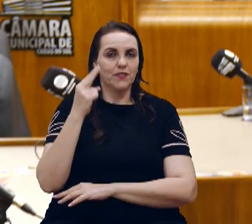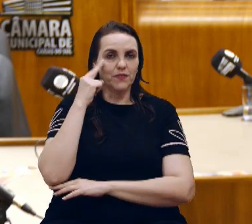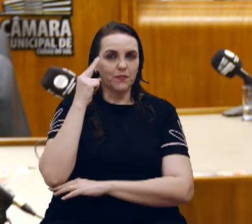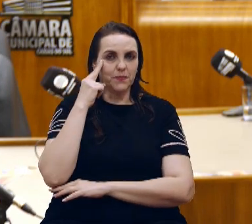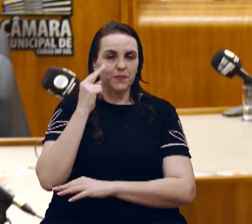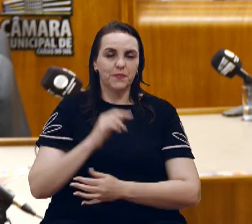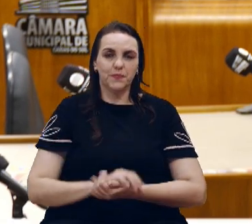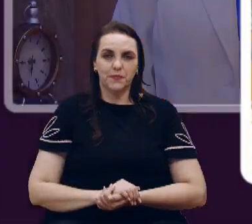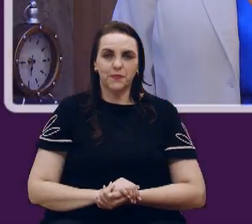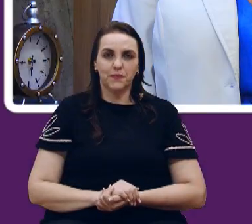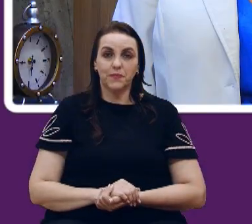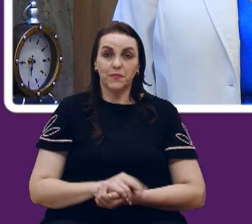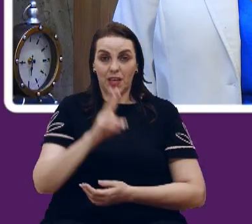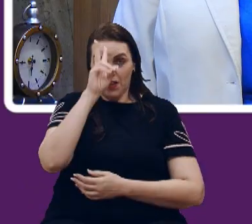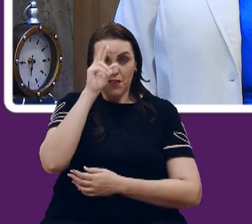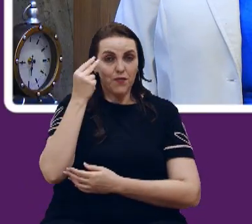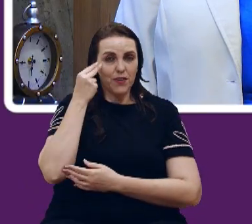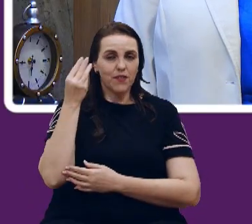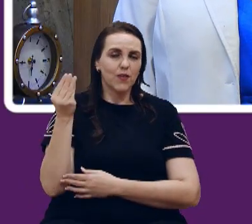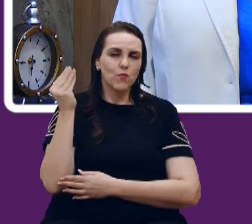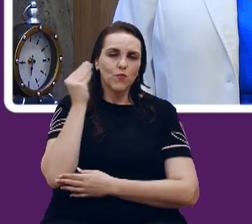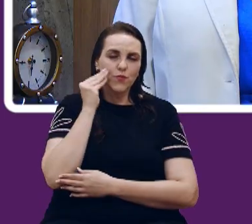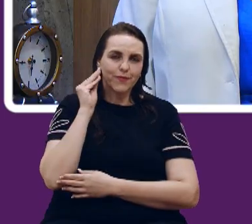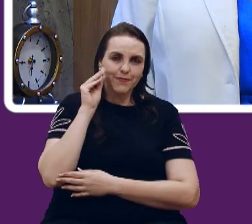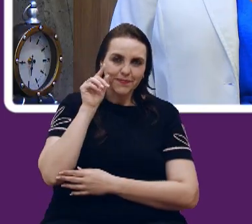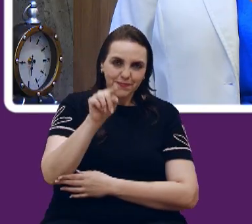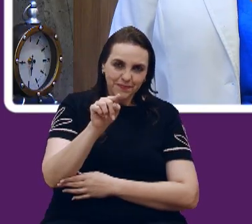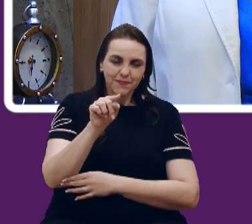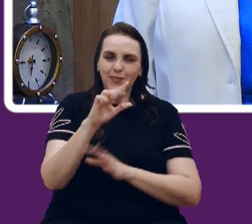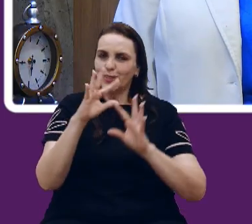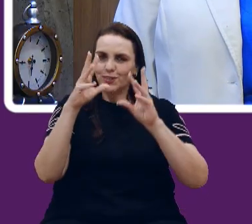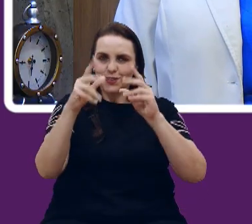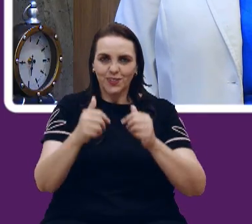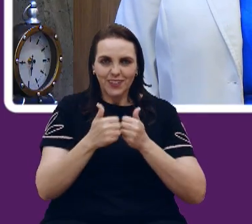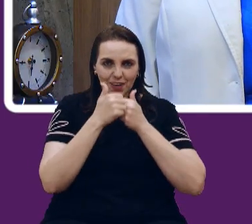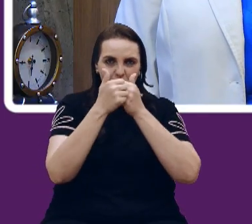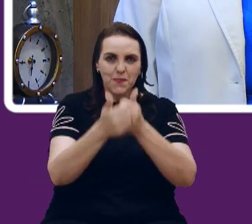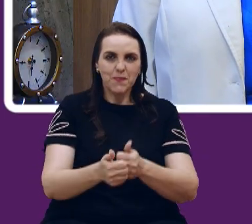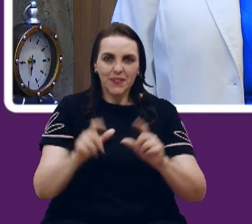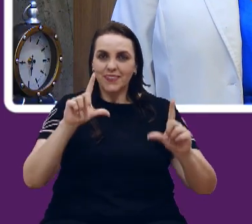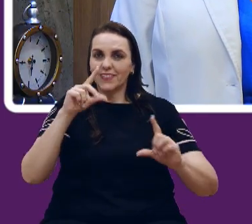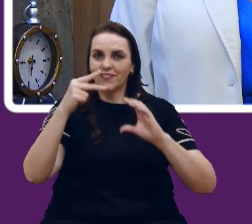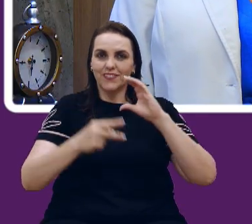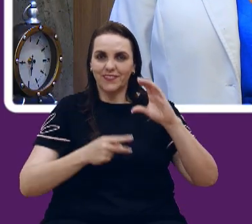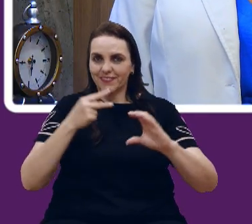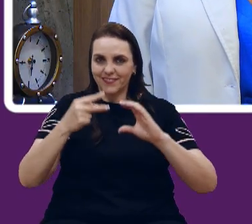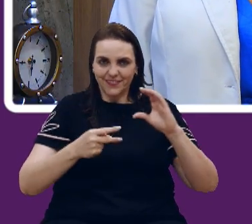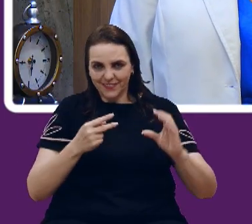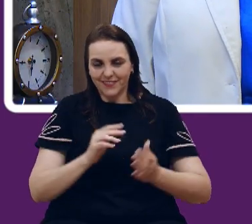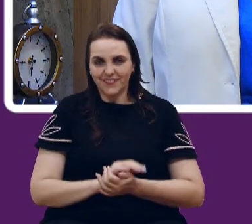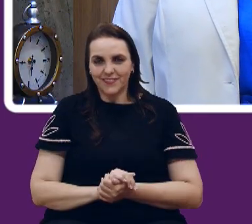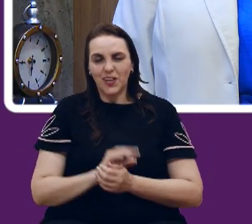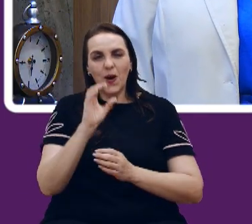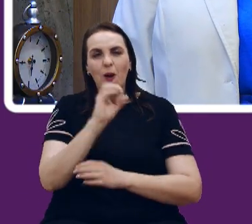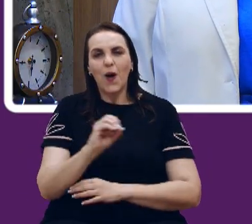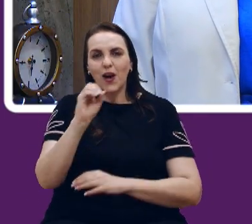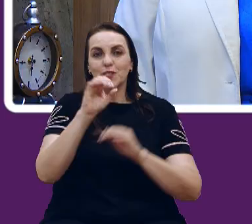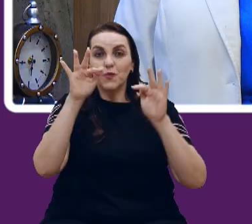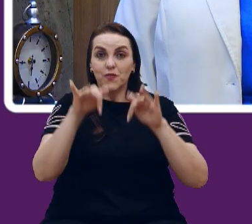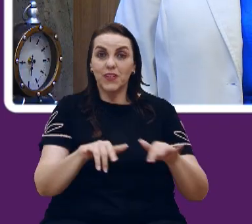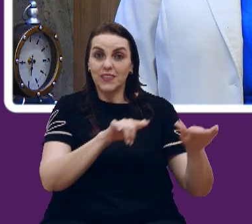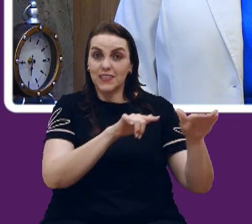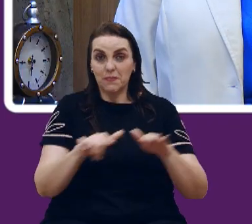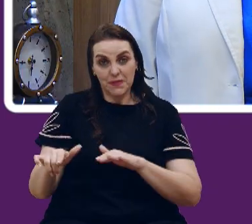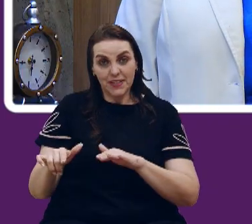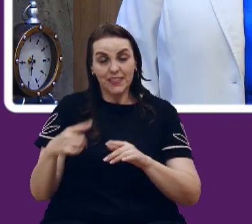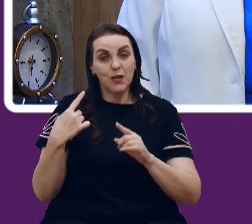Fantinel. Vive! Um beijo para você, para quem nos acompanha aqui na TV Câmara Caxias. Um ótimo final de semana, né? Porque a